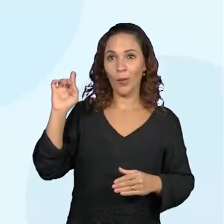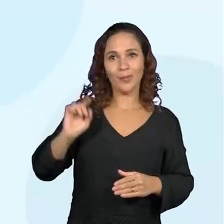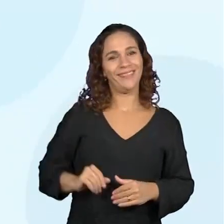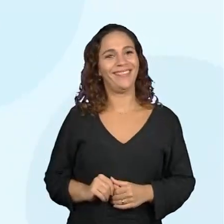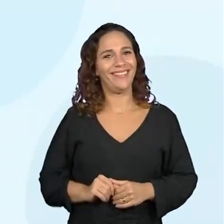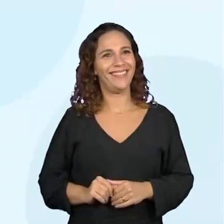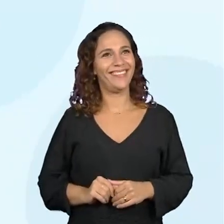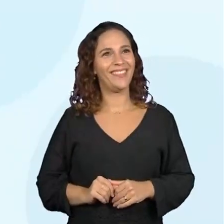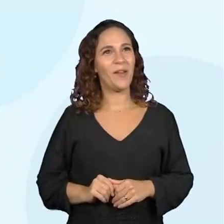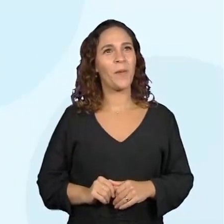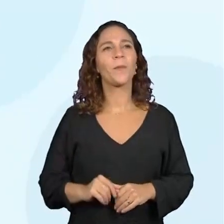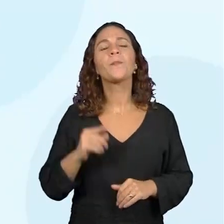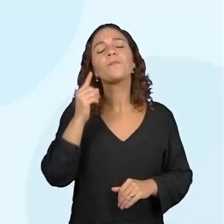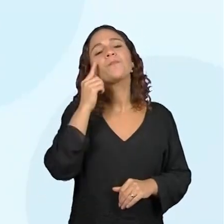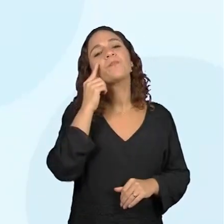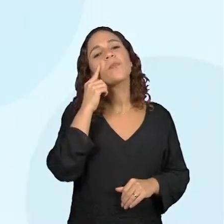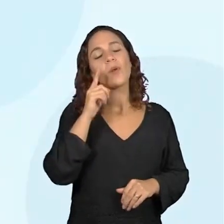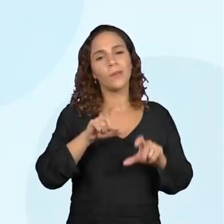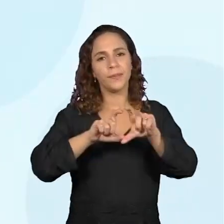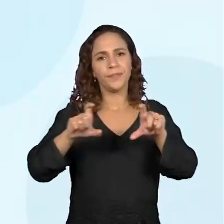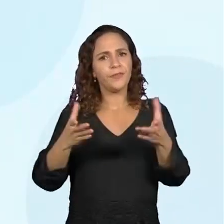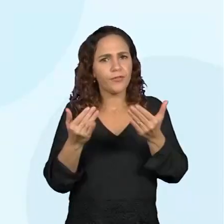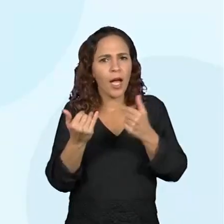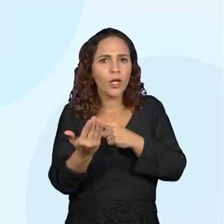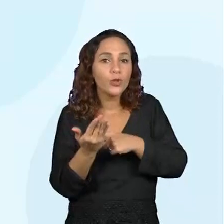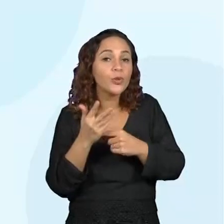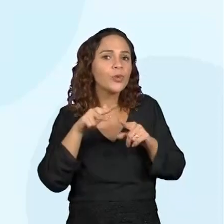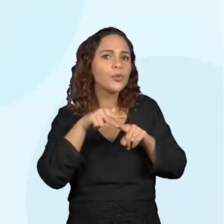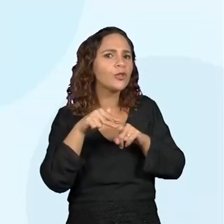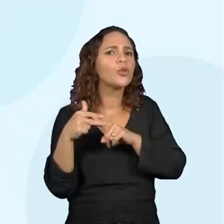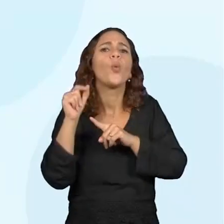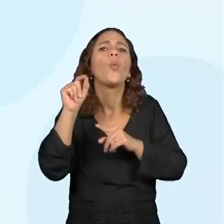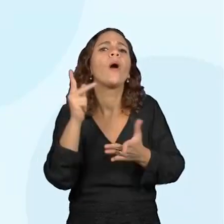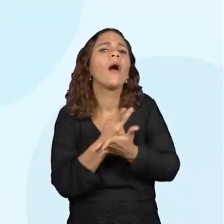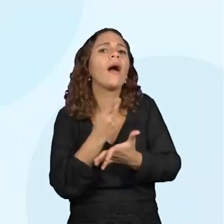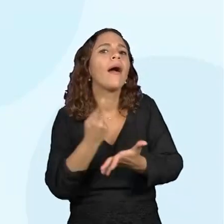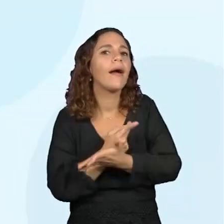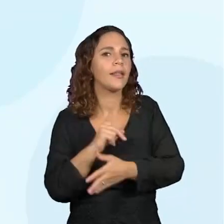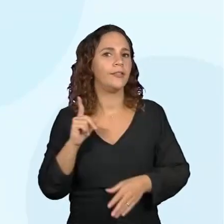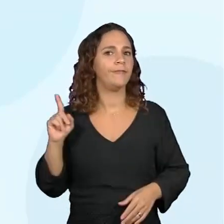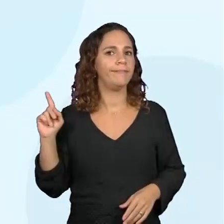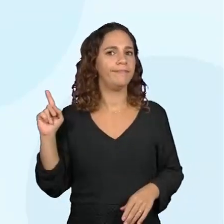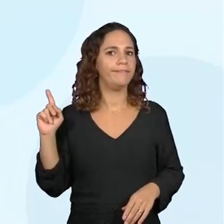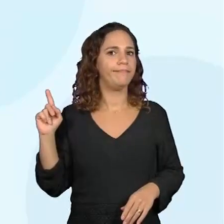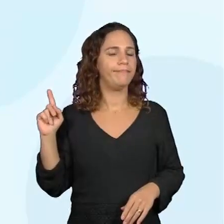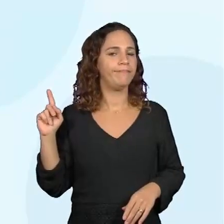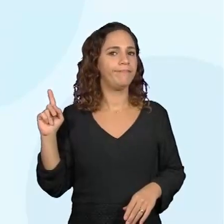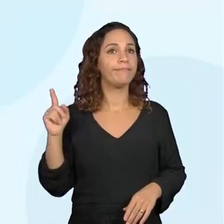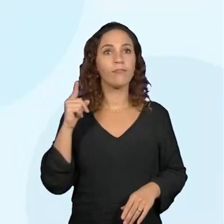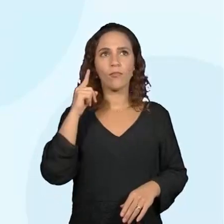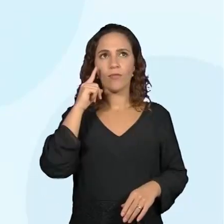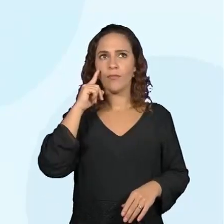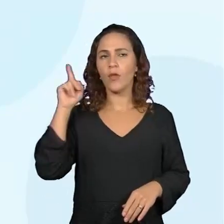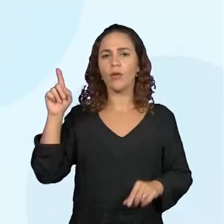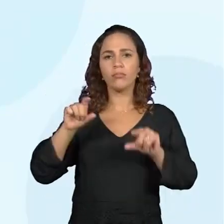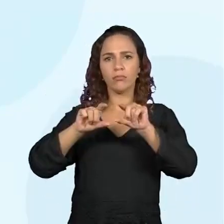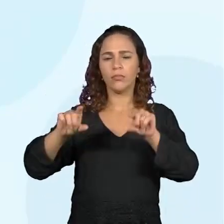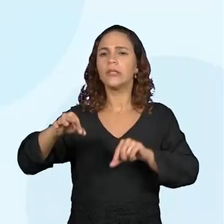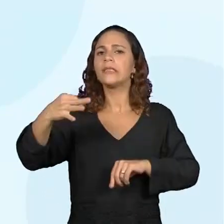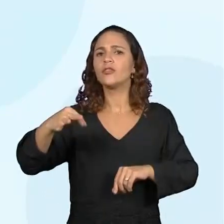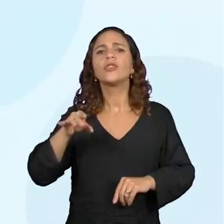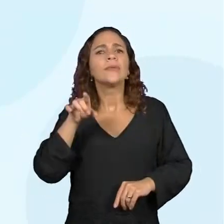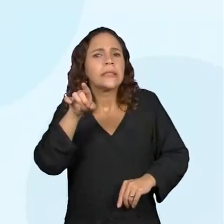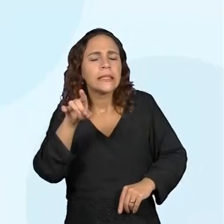Deixa eu ativar a caneta. Isso. Então vamos lá, ó. Para a estrutura do texto, ele já iniciou muito bem.